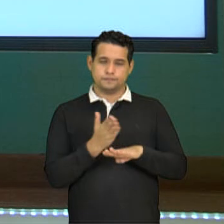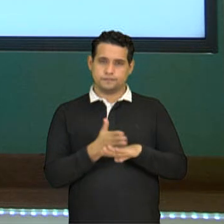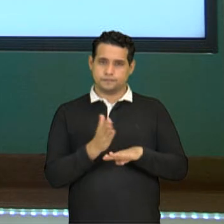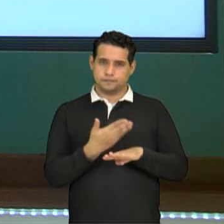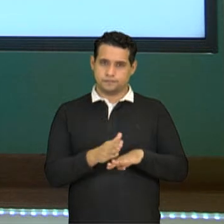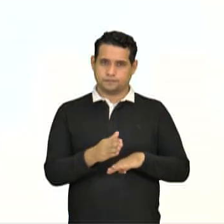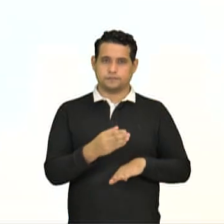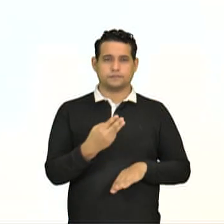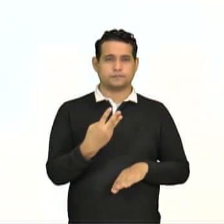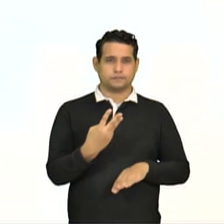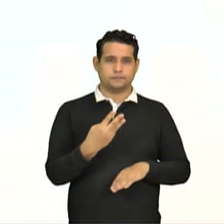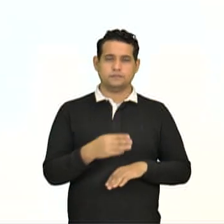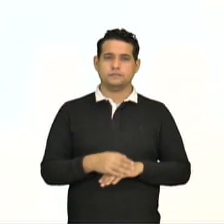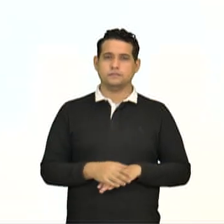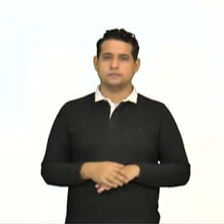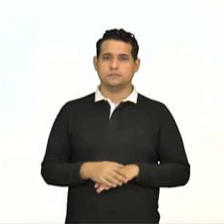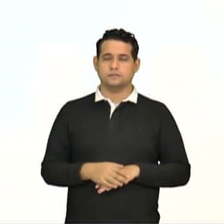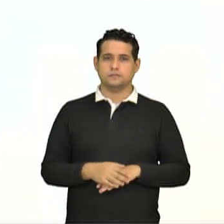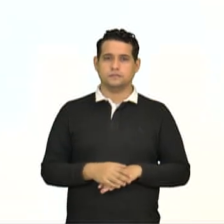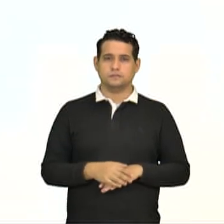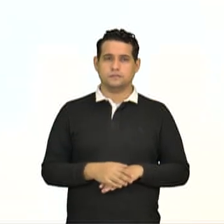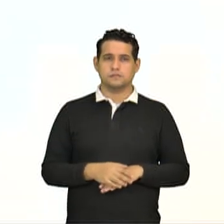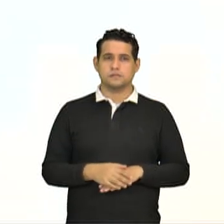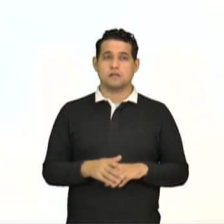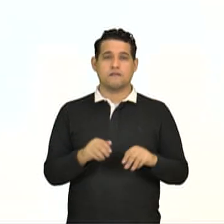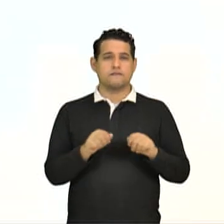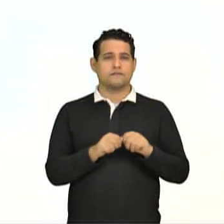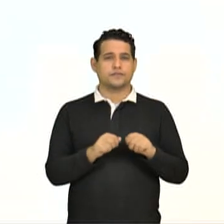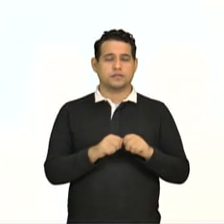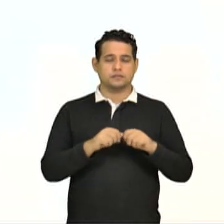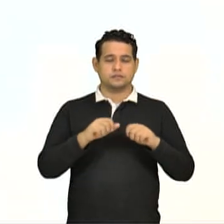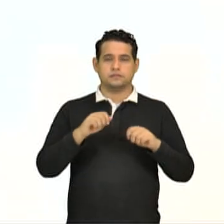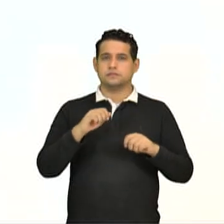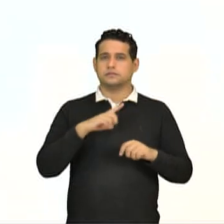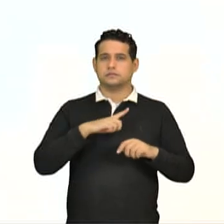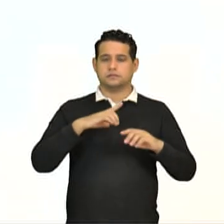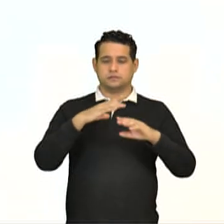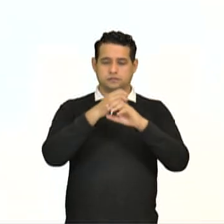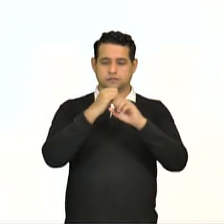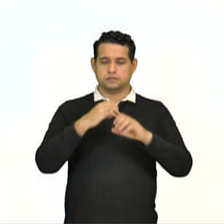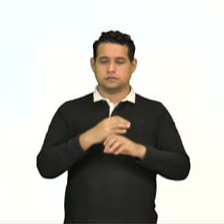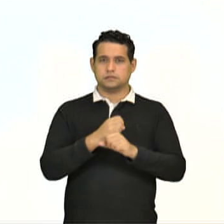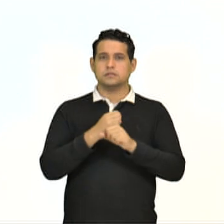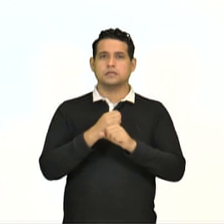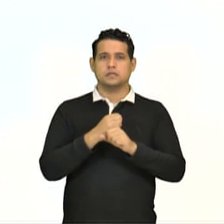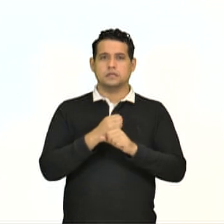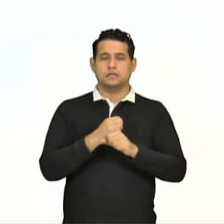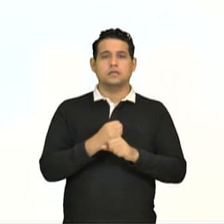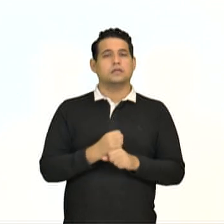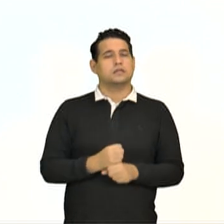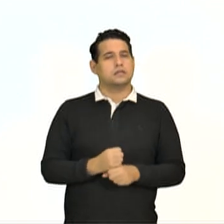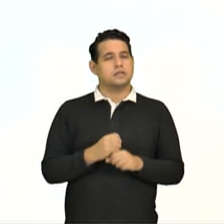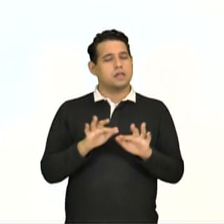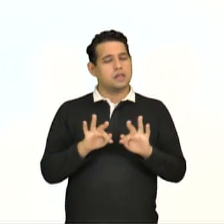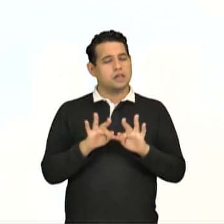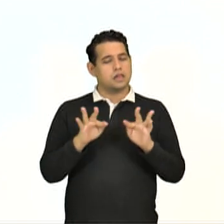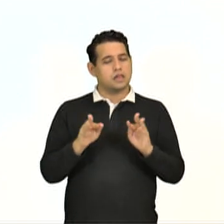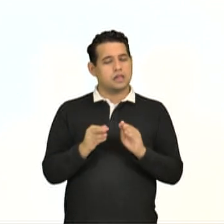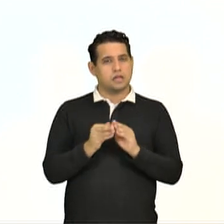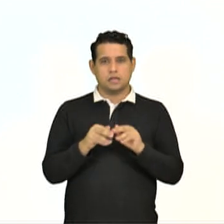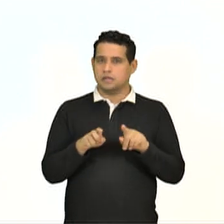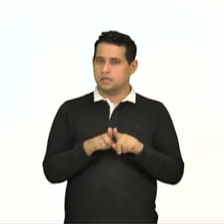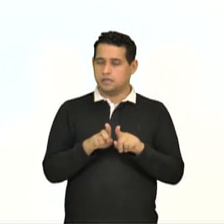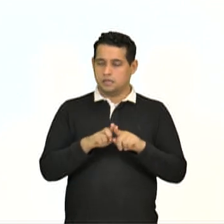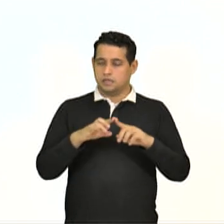praticando 3. Olha lá. Façam primeiro as multiplicações, tá? Tentem simplificar